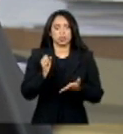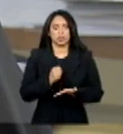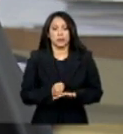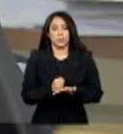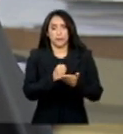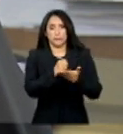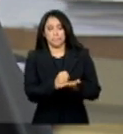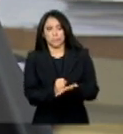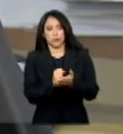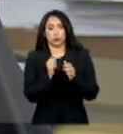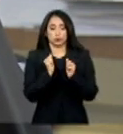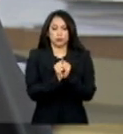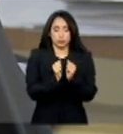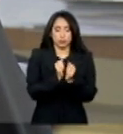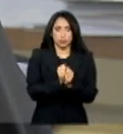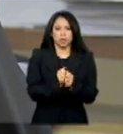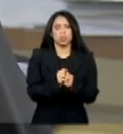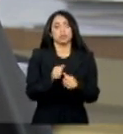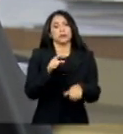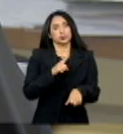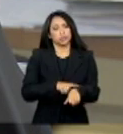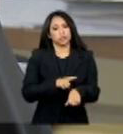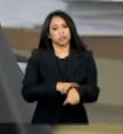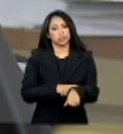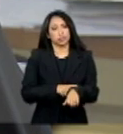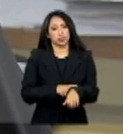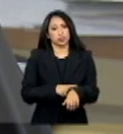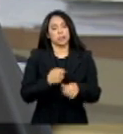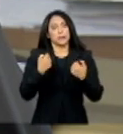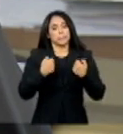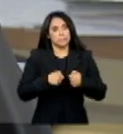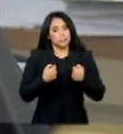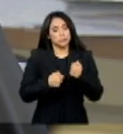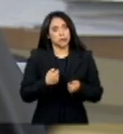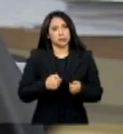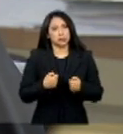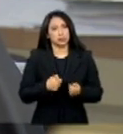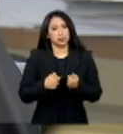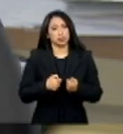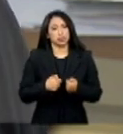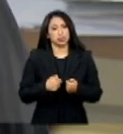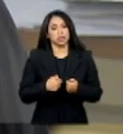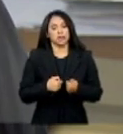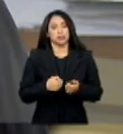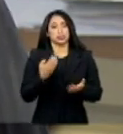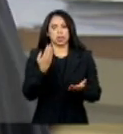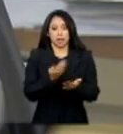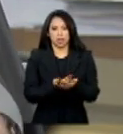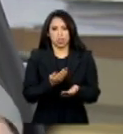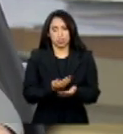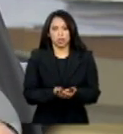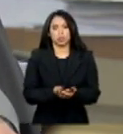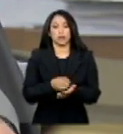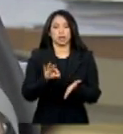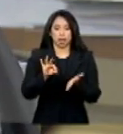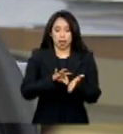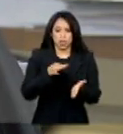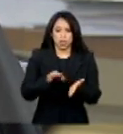acompanhamento temporais matrícula e freqüência obrigatórios em estabelecimento oficial de ensino fundamental